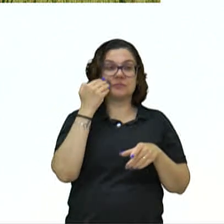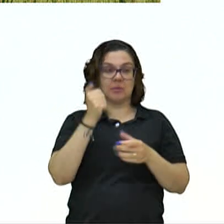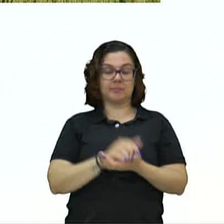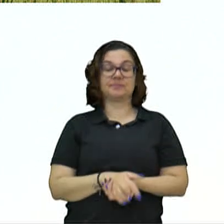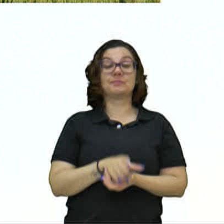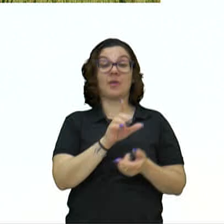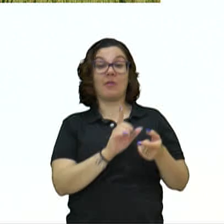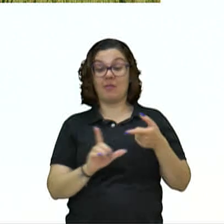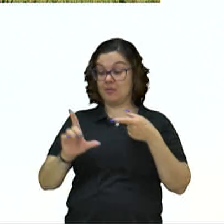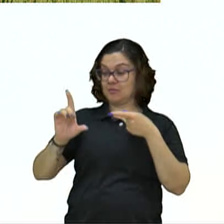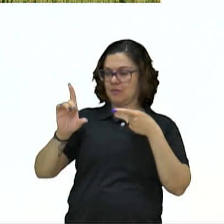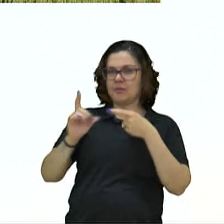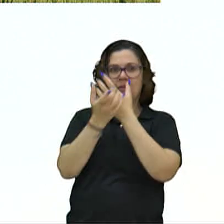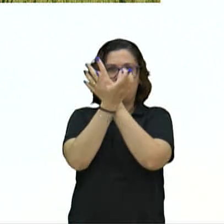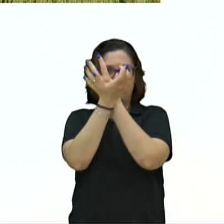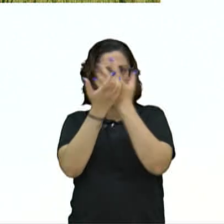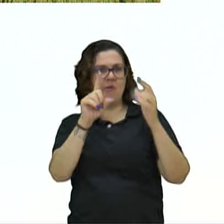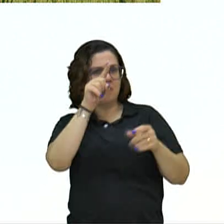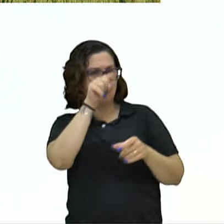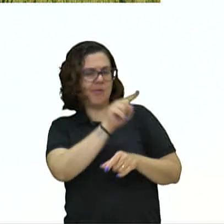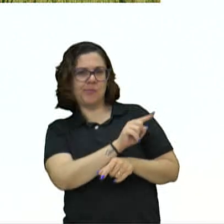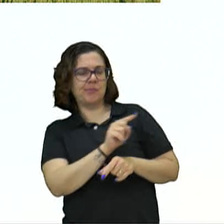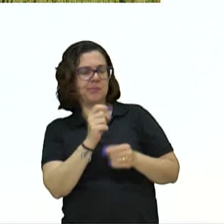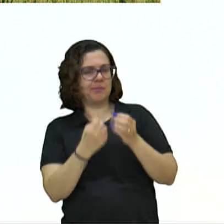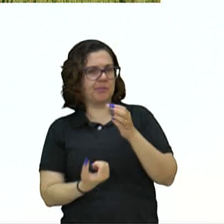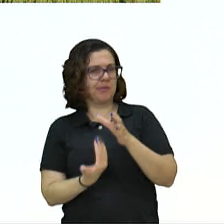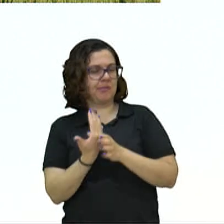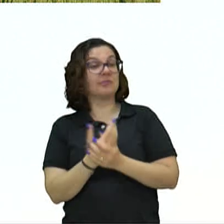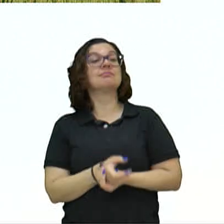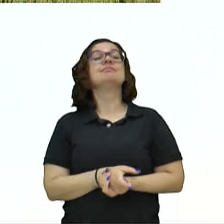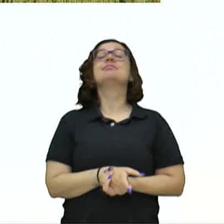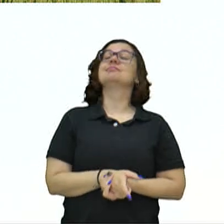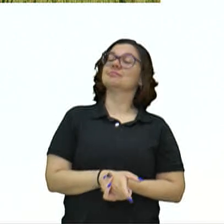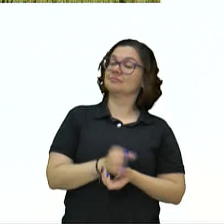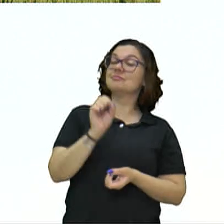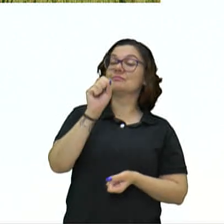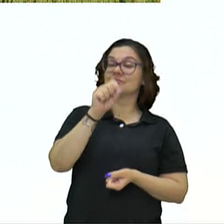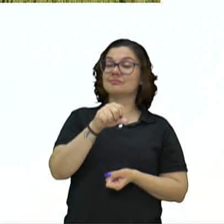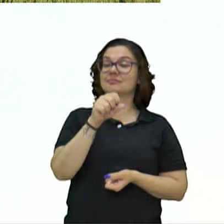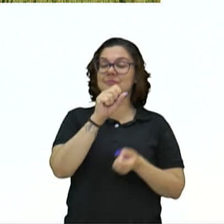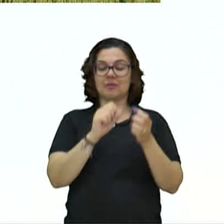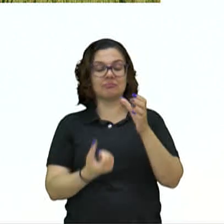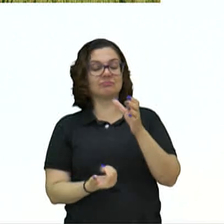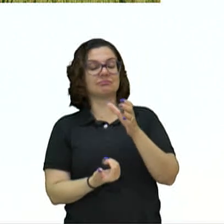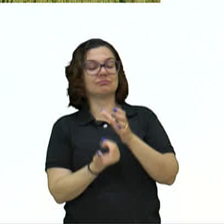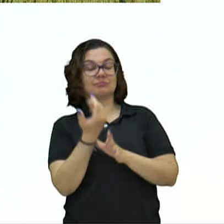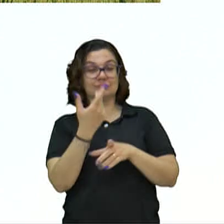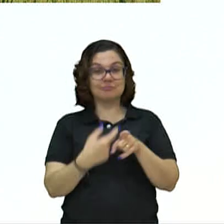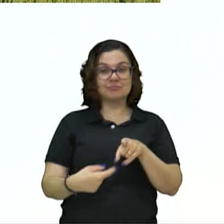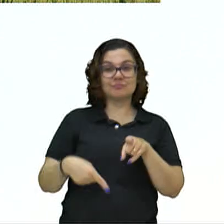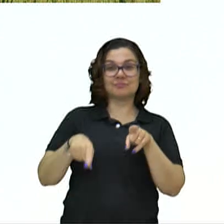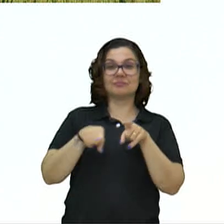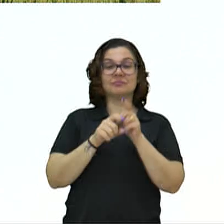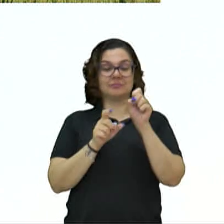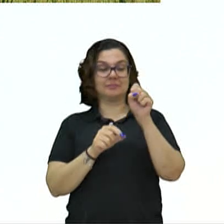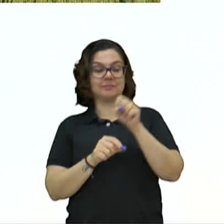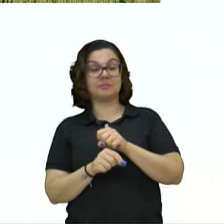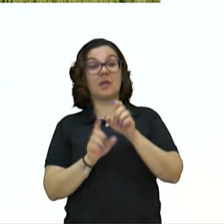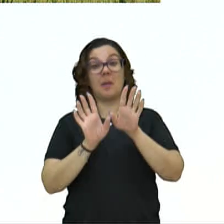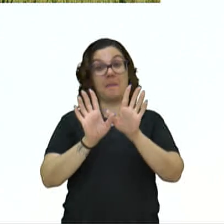florestas e as florestas são renováveis ou não renováveis é considerado um recurso renovável